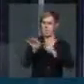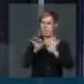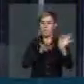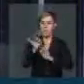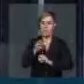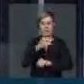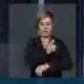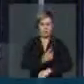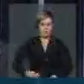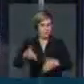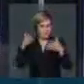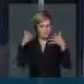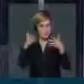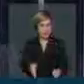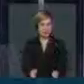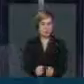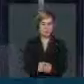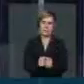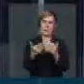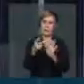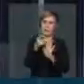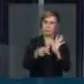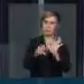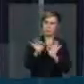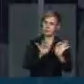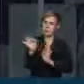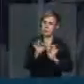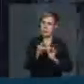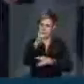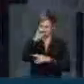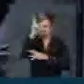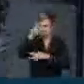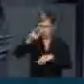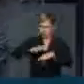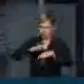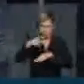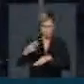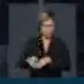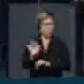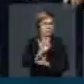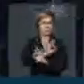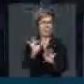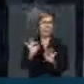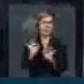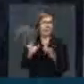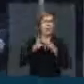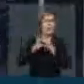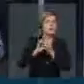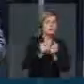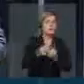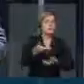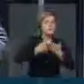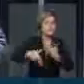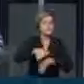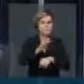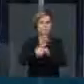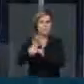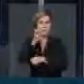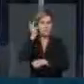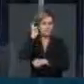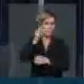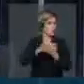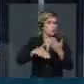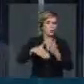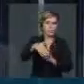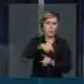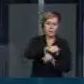participativo. Esse plano, ele não tem dono. Repito, é um plano Diálogos pelo Maranhão, é um plano de toda a